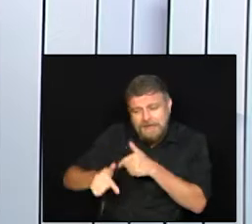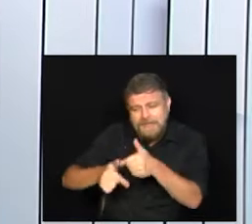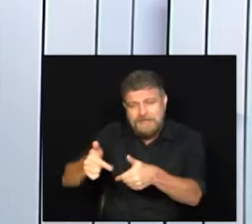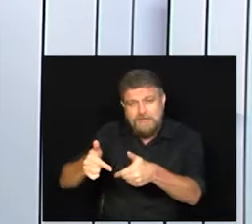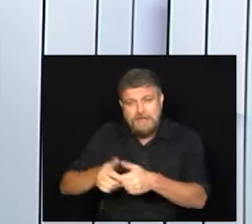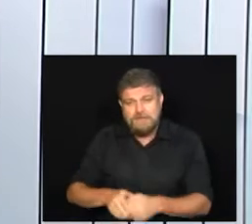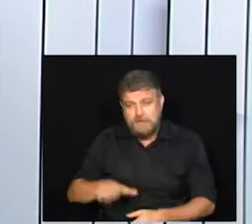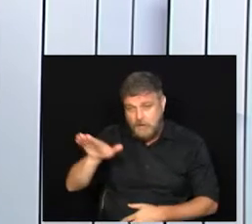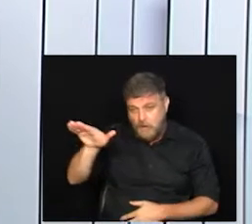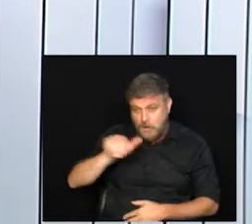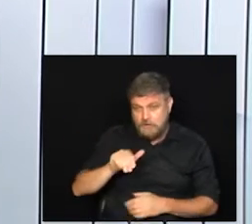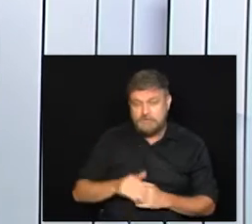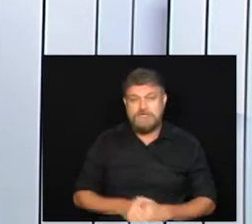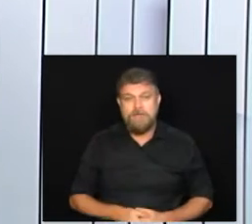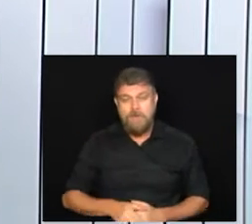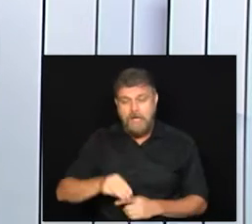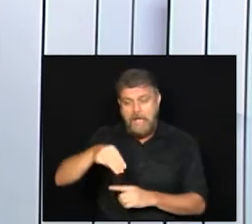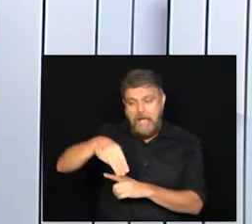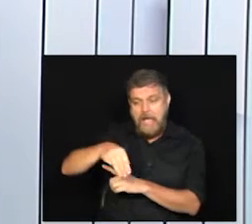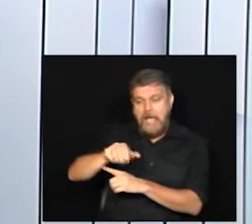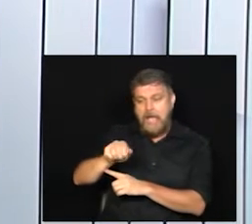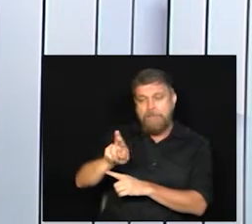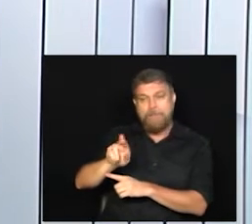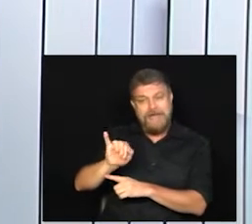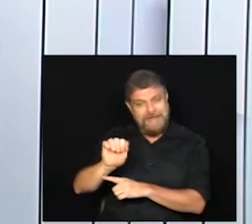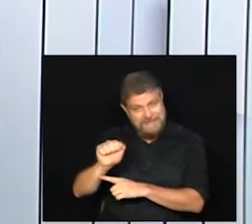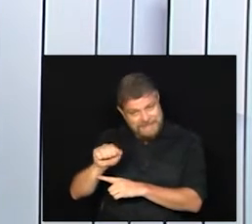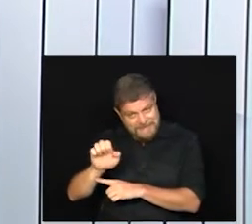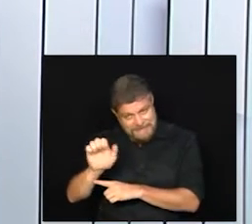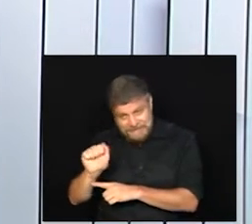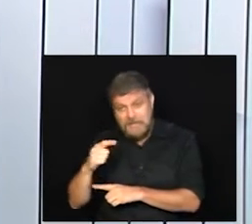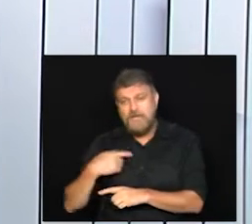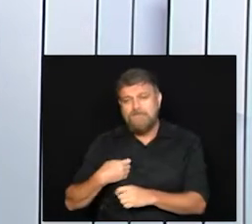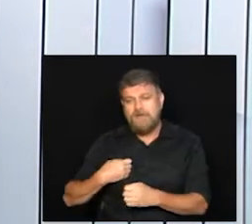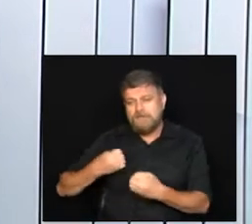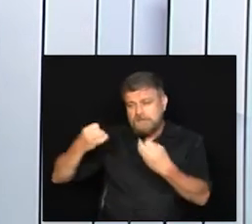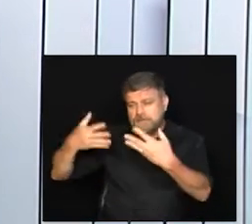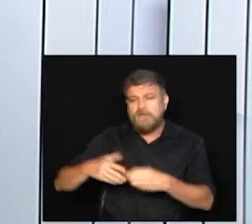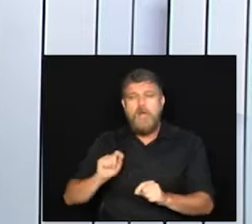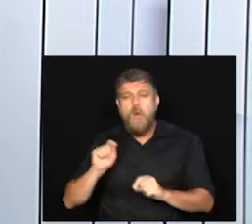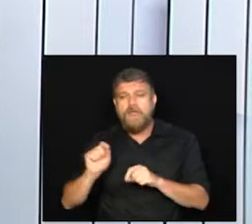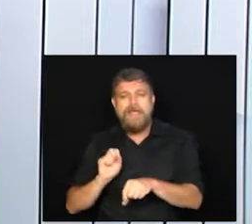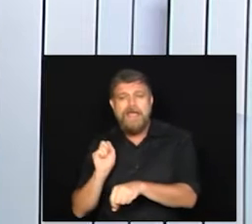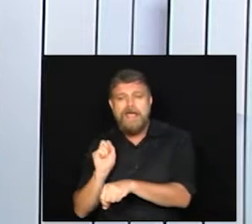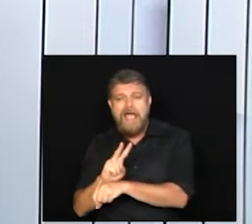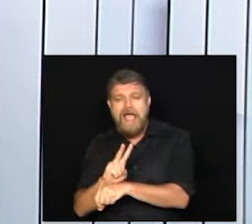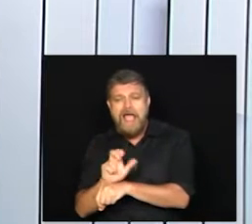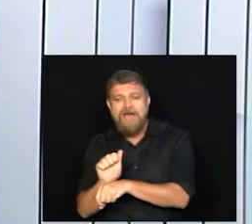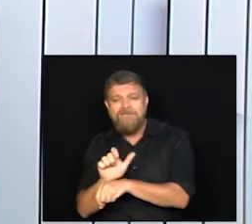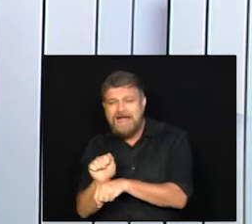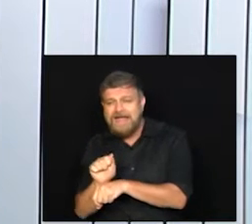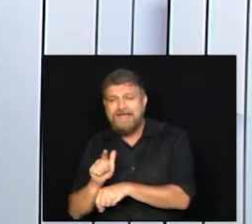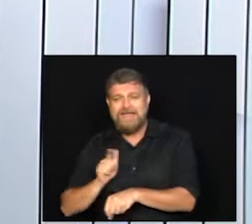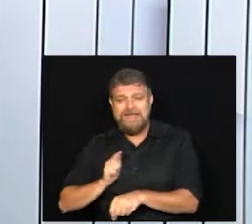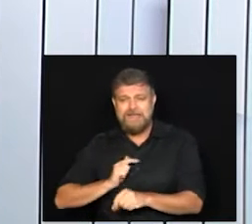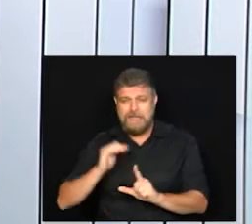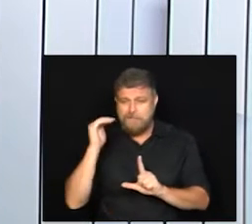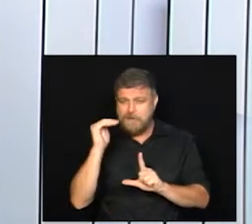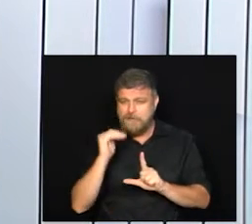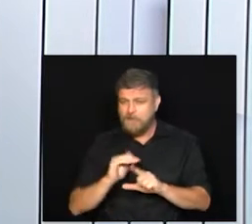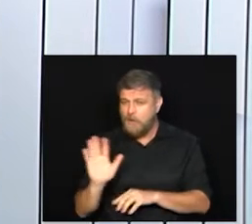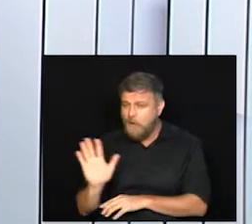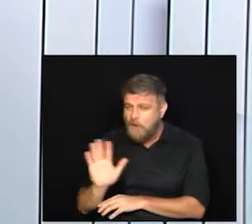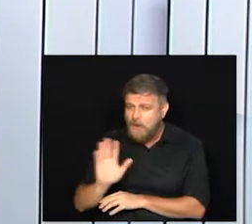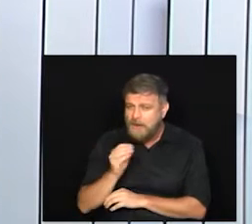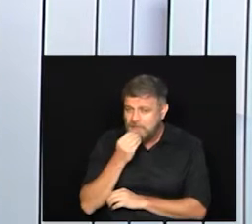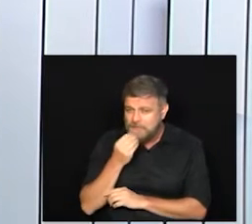que eu aciono a nossa repórter, a Mariana Meira, que vai nos passar as vagas que estão sendo disponibilizadas. Olá, Mari.